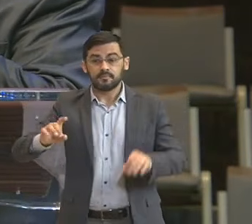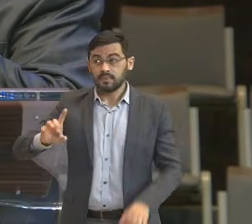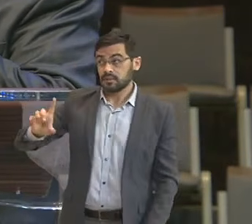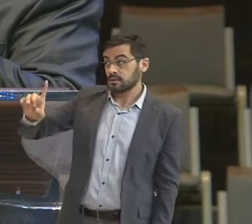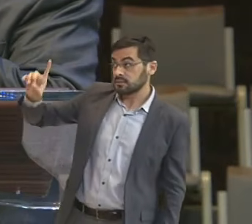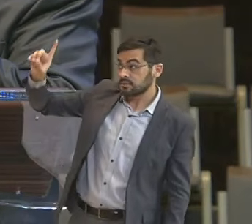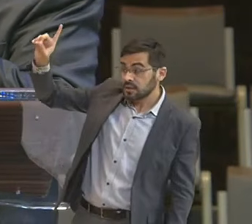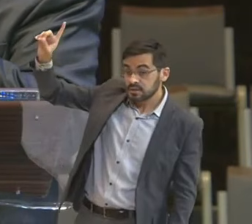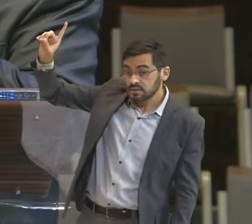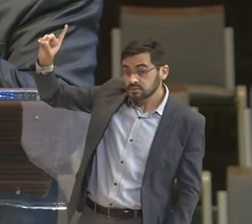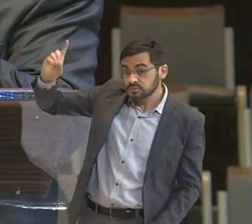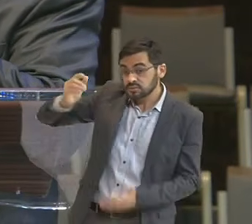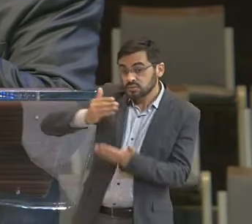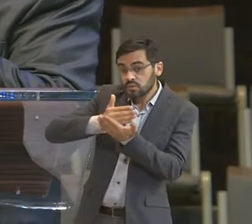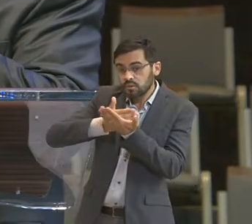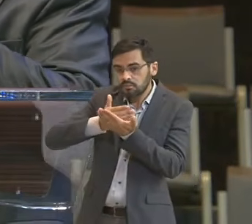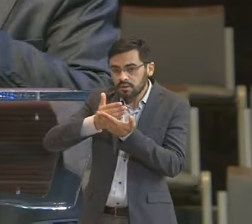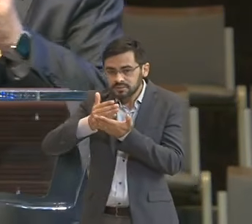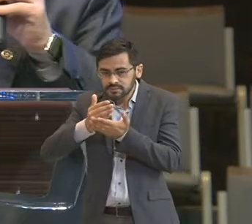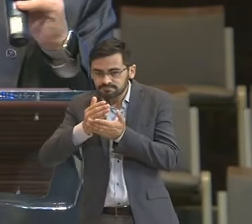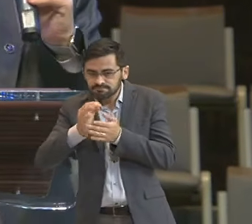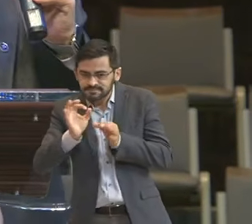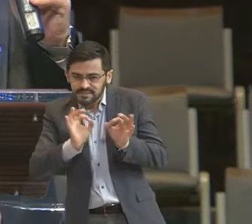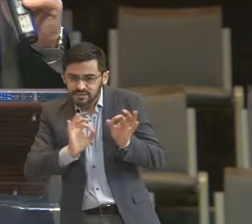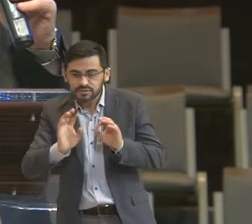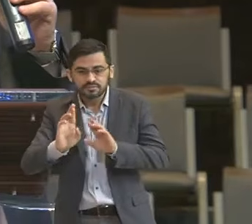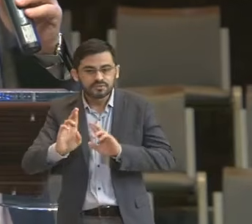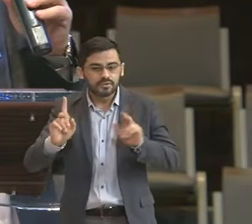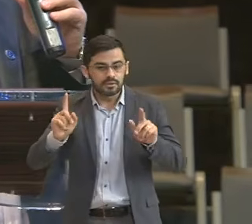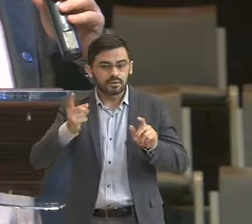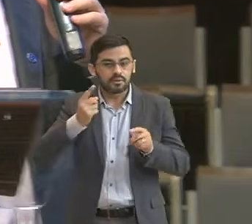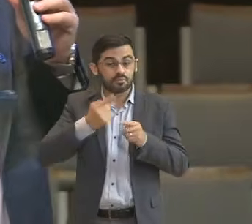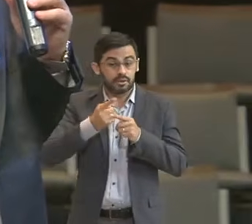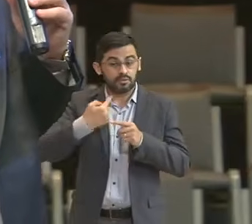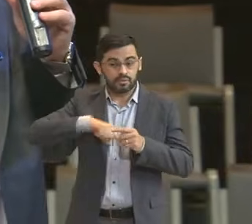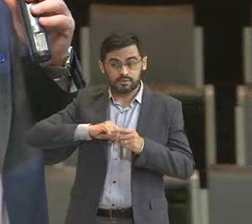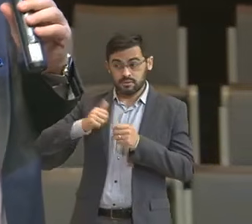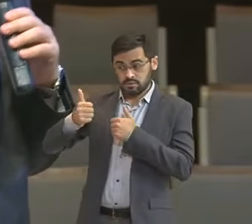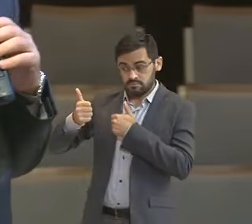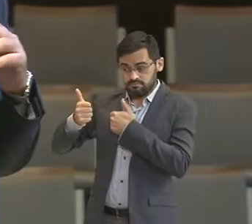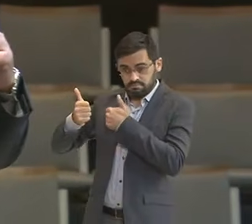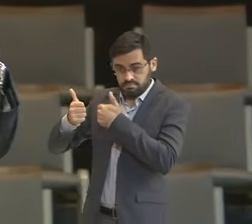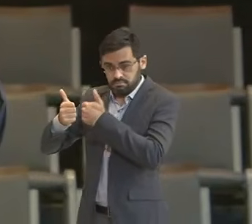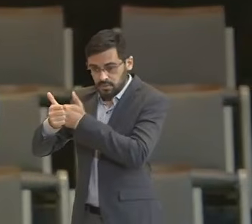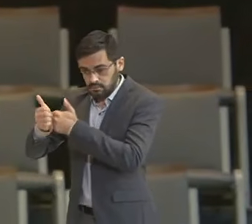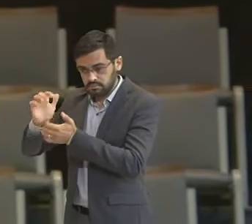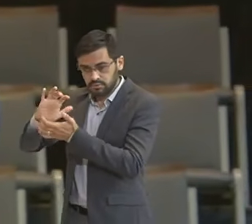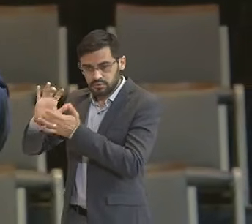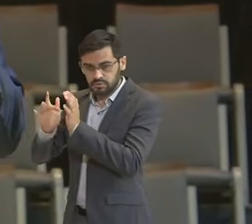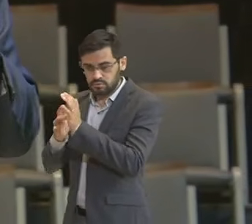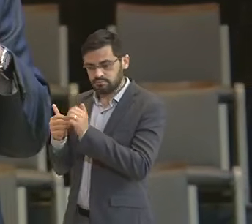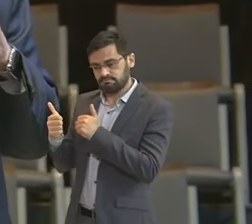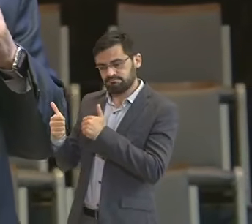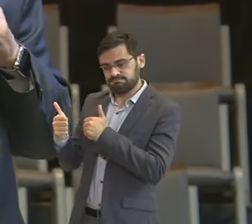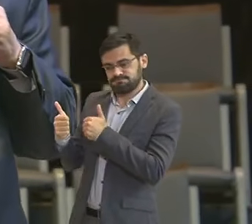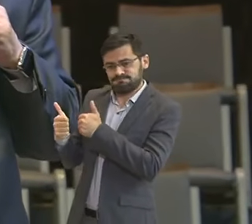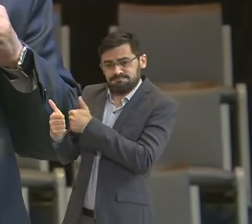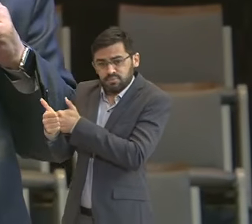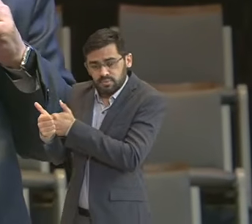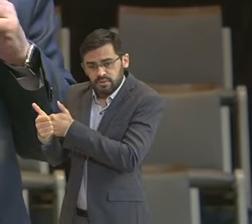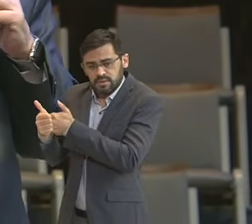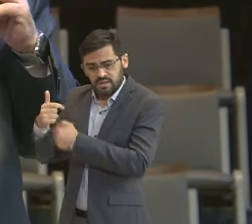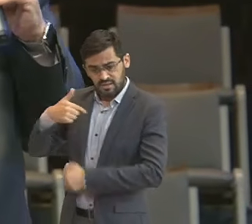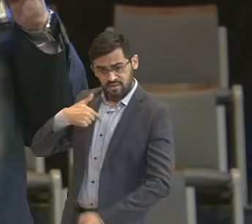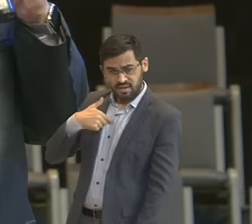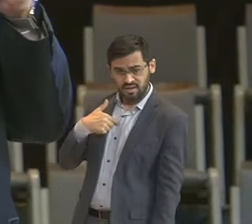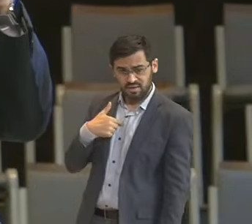Deus começa a agir de uma maneira diferente. A gente se aproxima de Jesus, e eu que